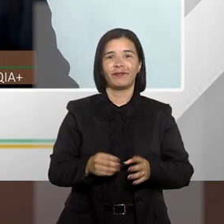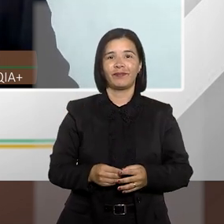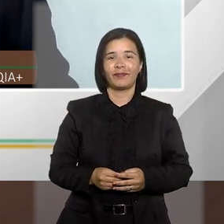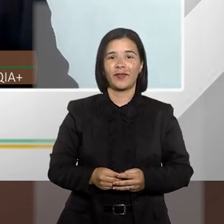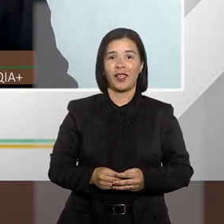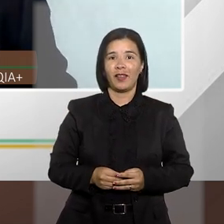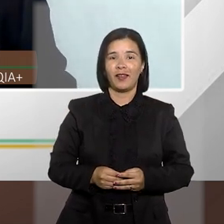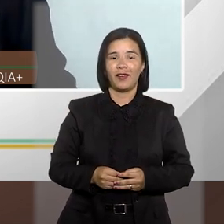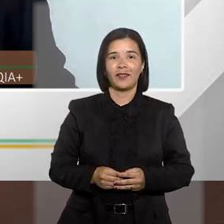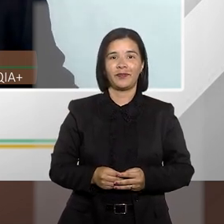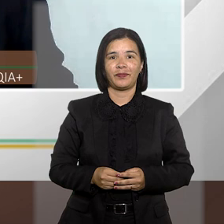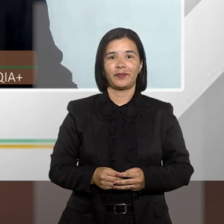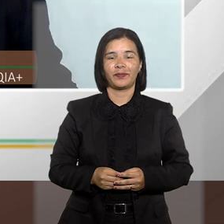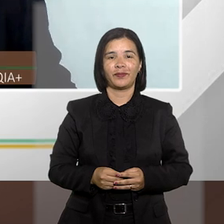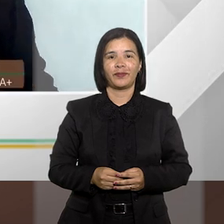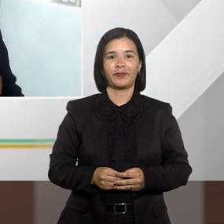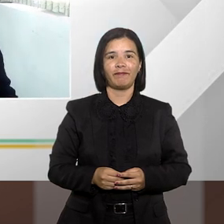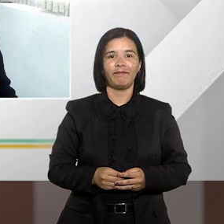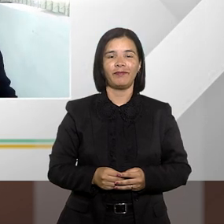acredito que seja por aí.